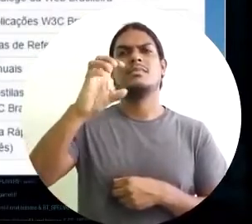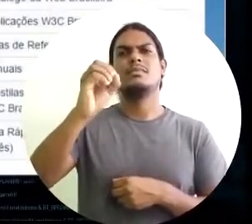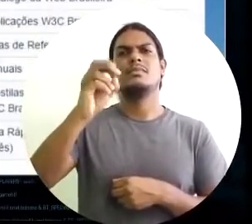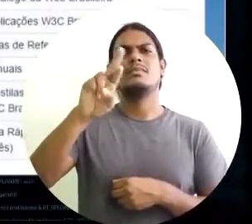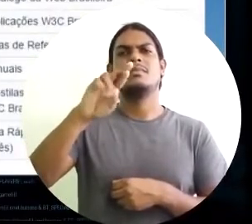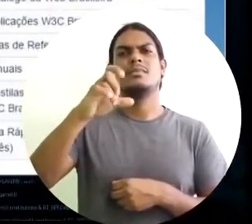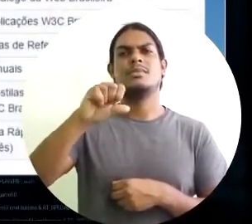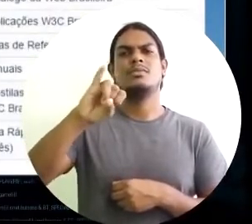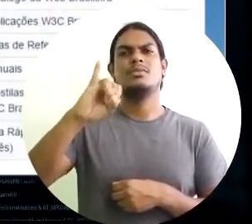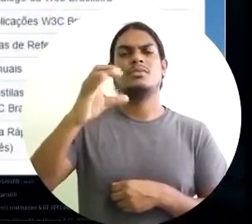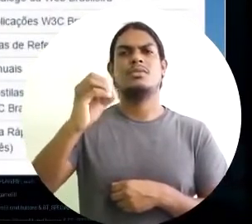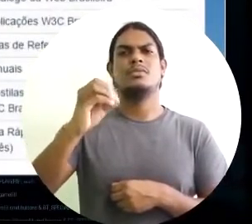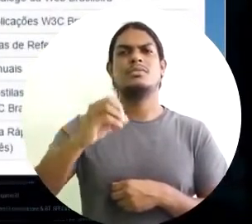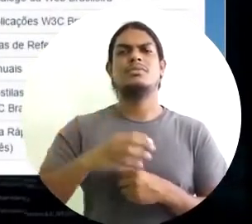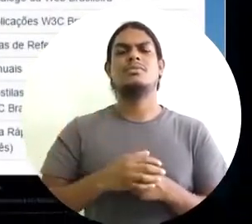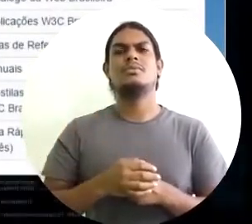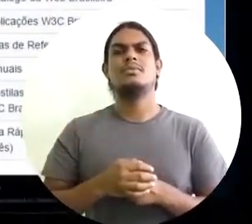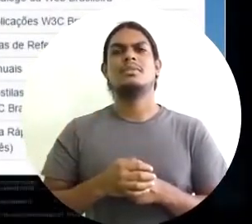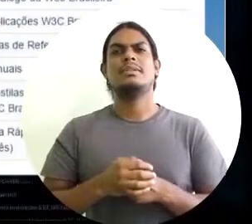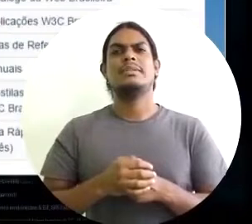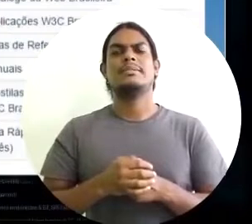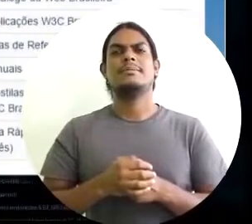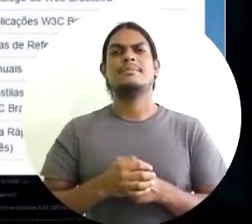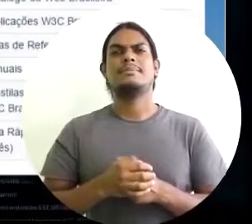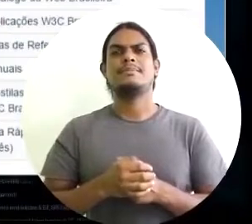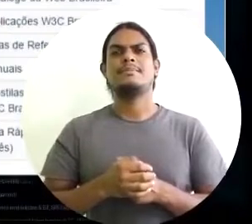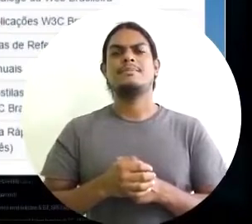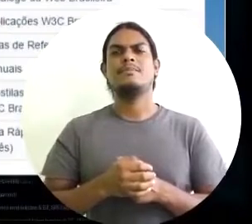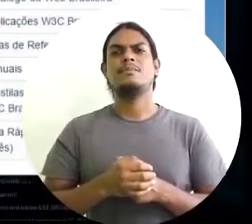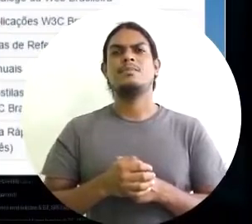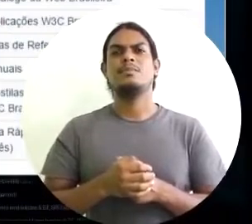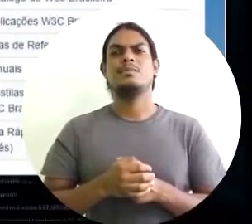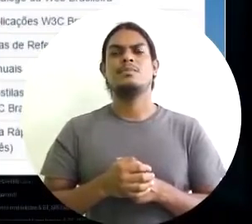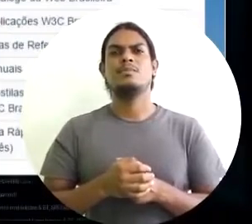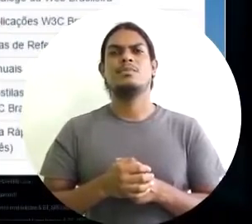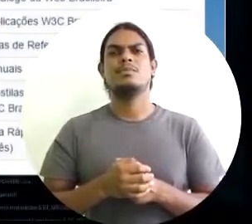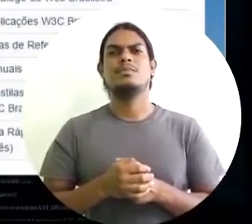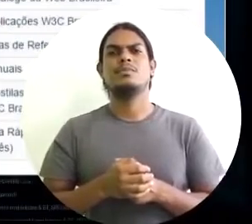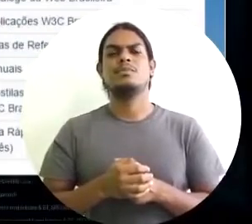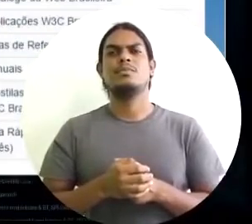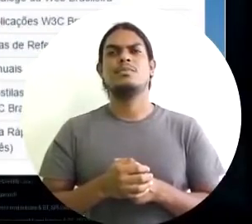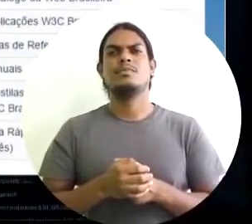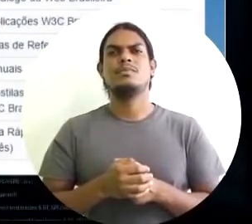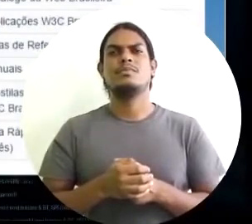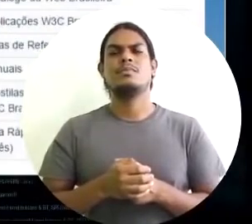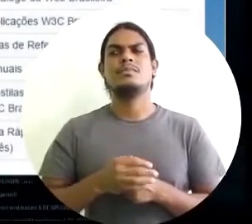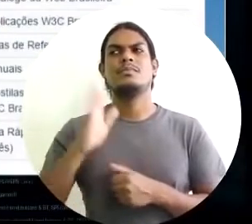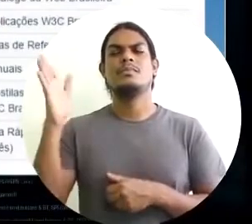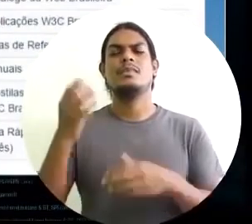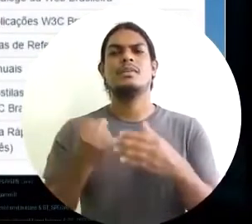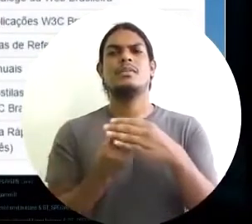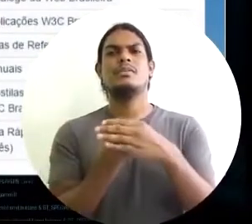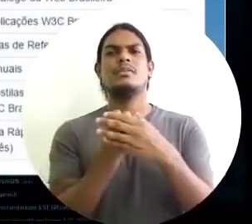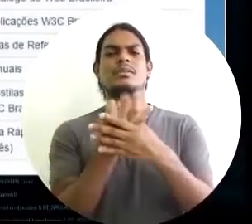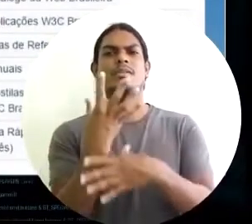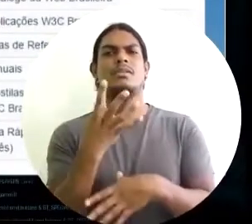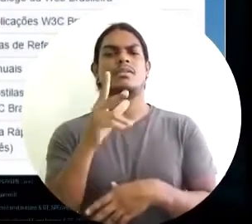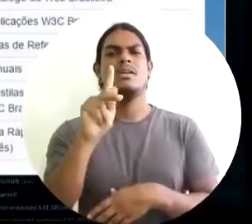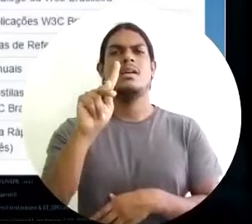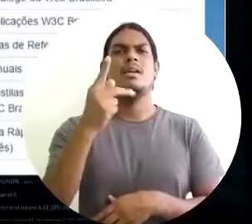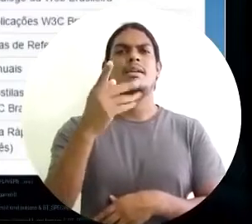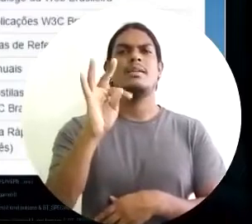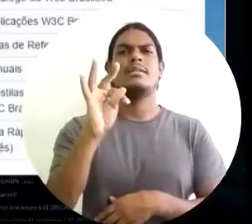que definem como é que vai ser a internet. Foram elas, por exemplo, que lançaram o HTML5, as